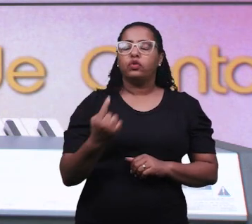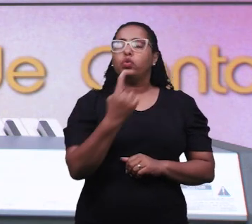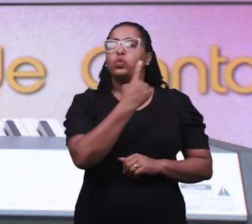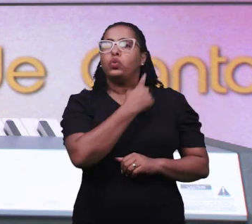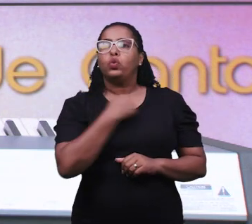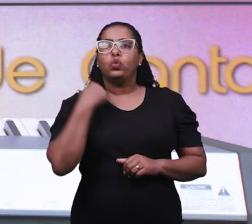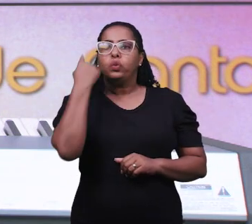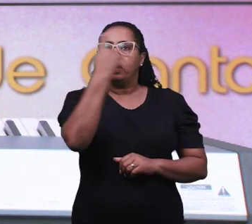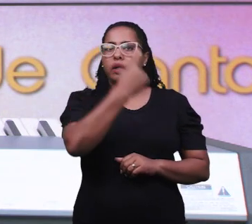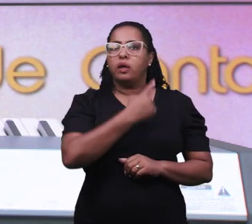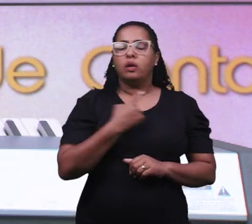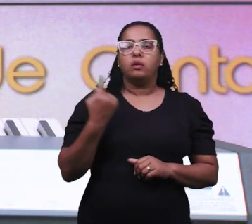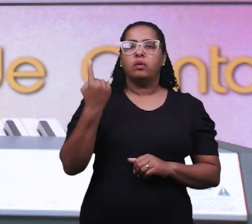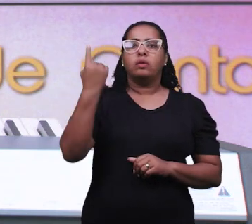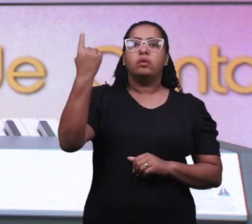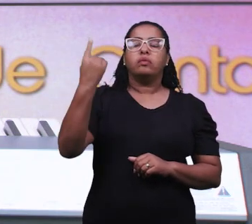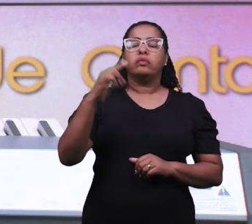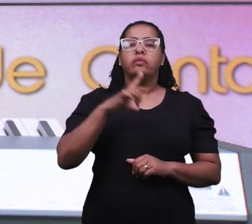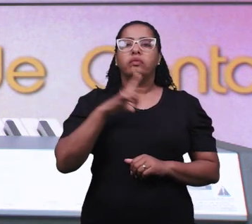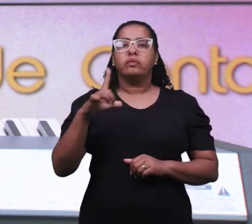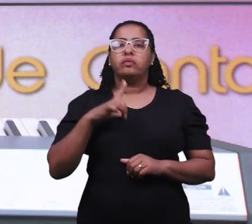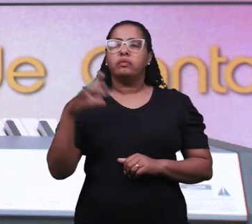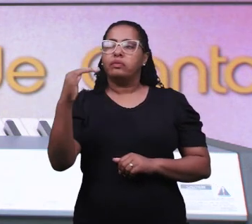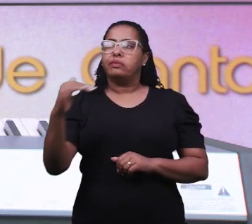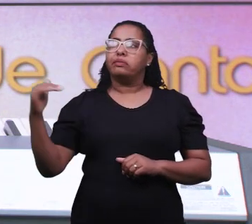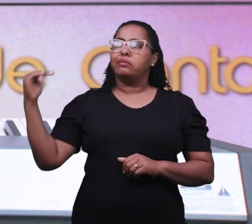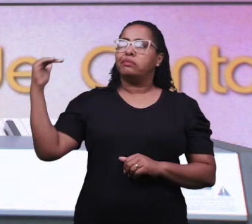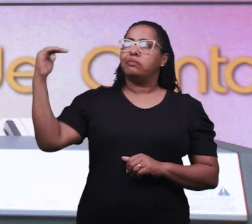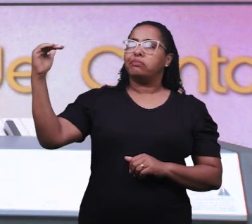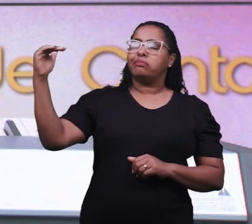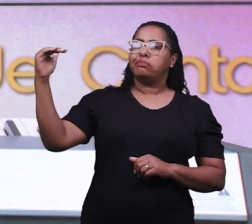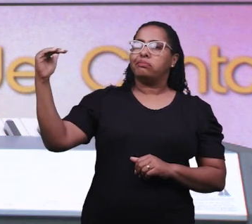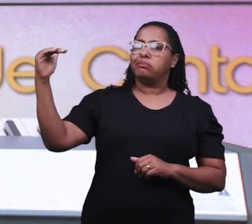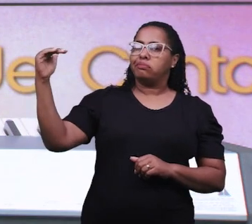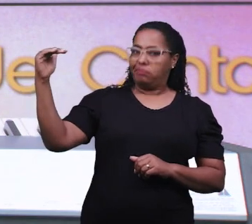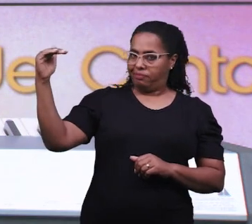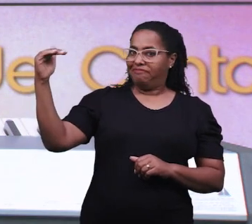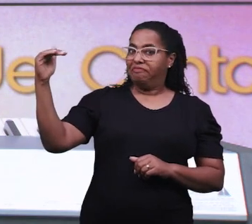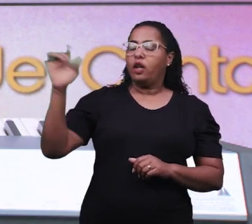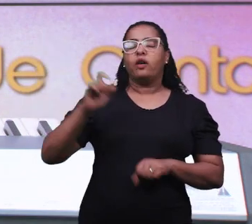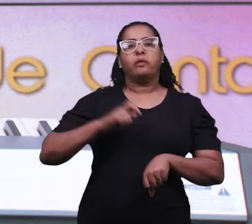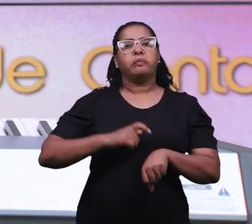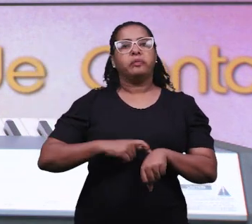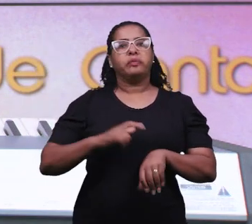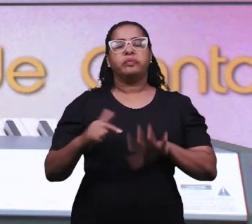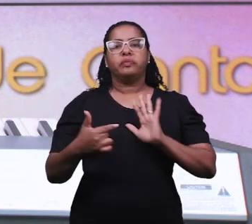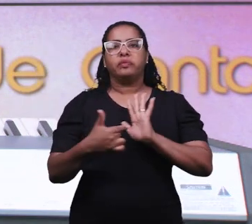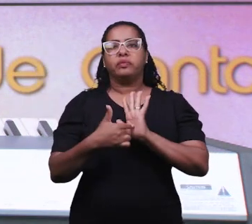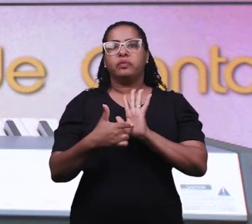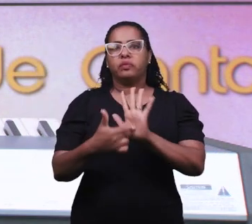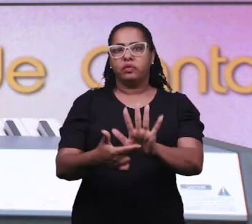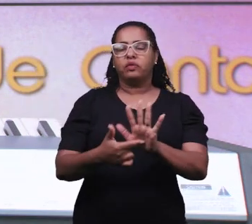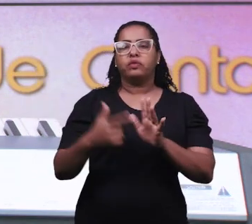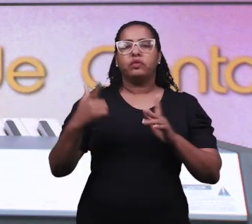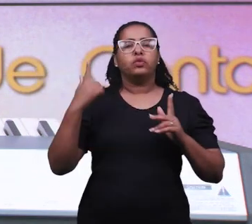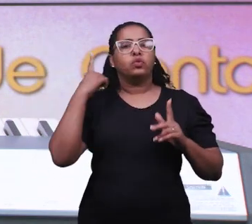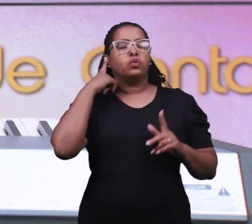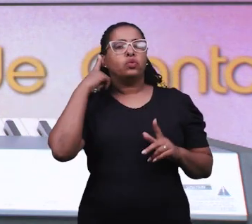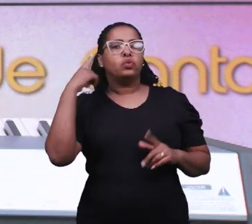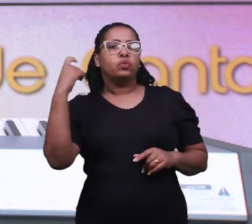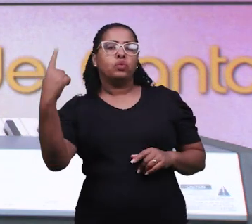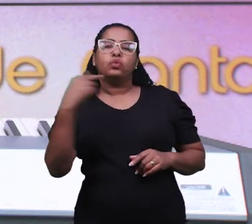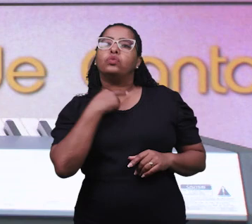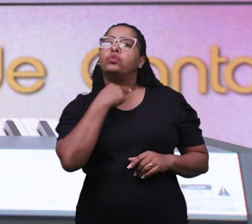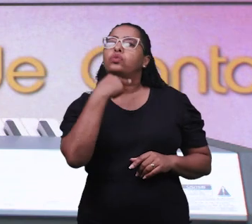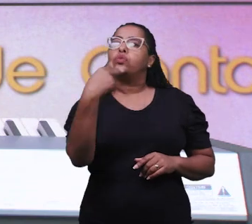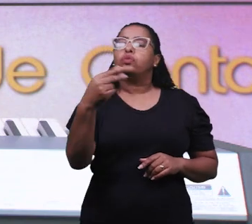desses articuladores tem um lugar de grande destaque quando nós falamos de molde do som, quando nós